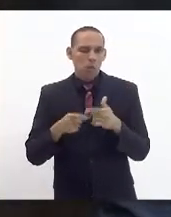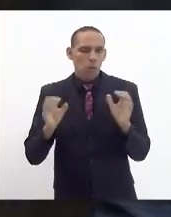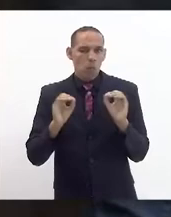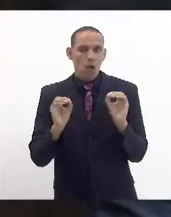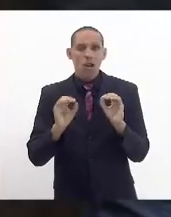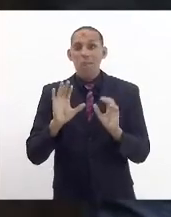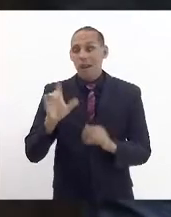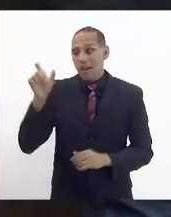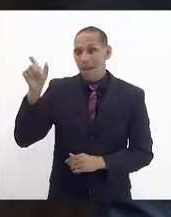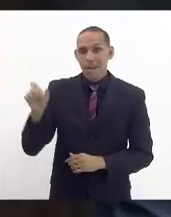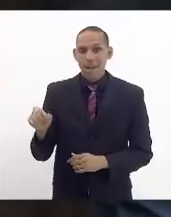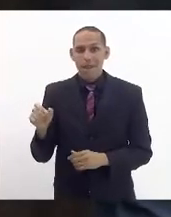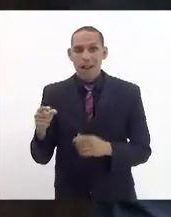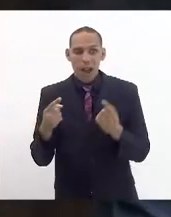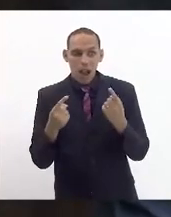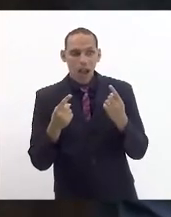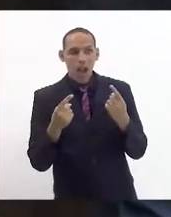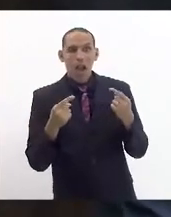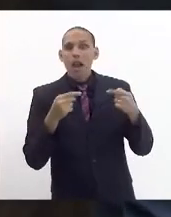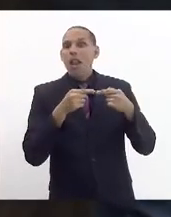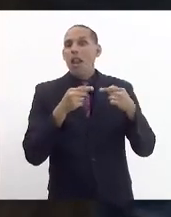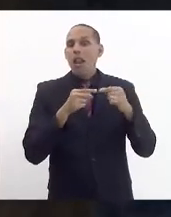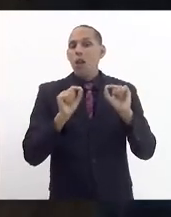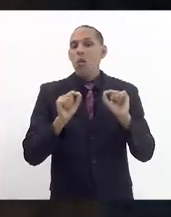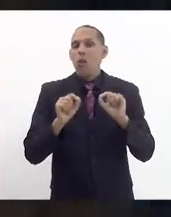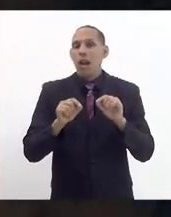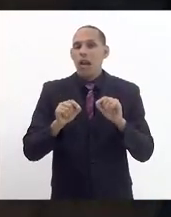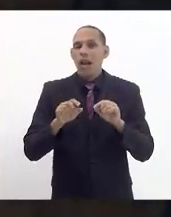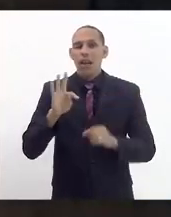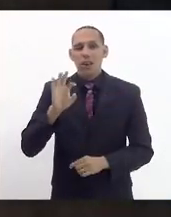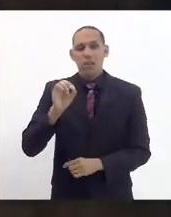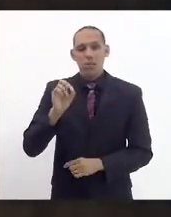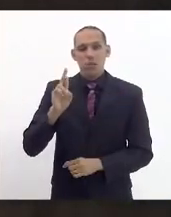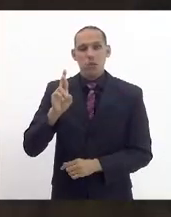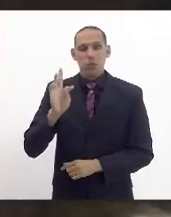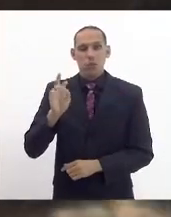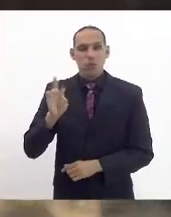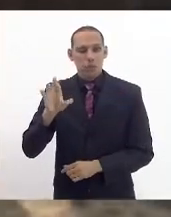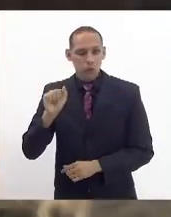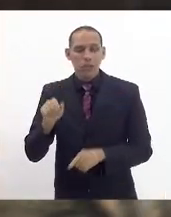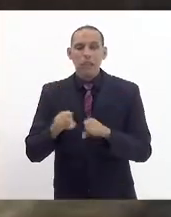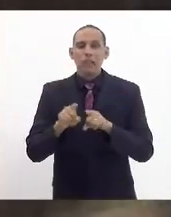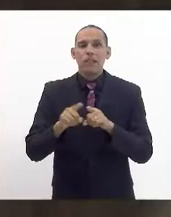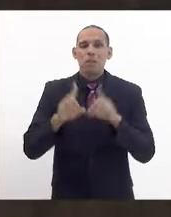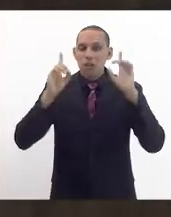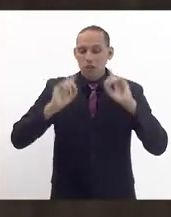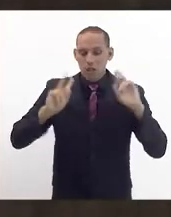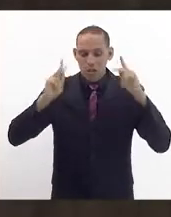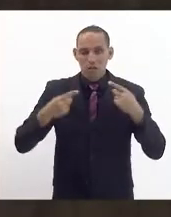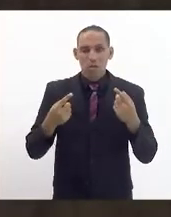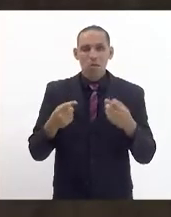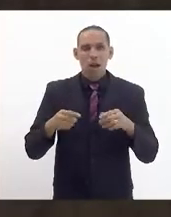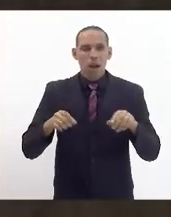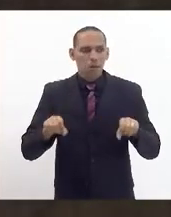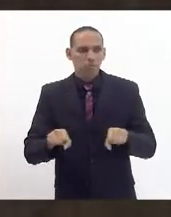Mas a alusão à tortura, a alusão à violação de direitos humanos é um problema. A nossa região metropolitana,